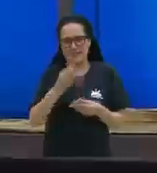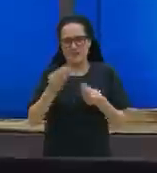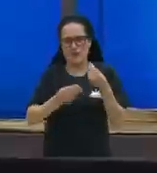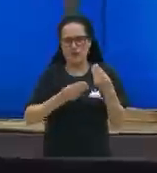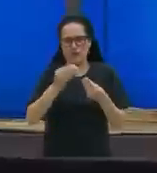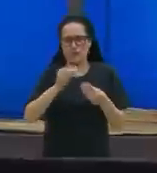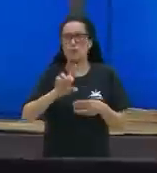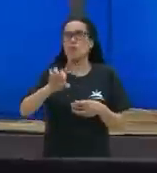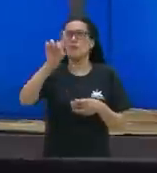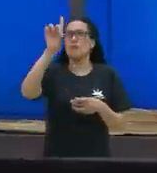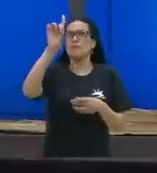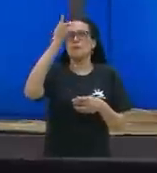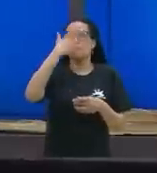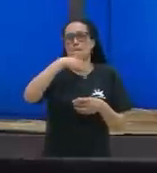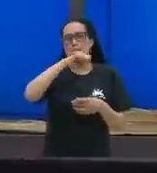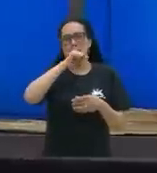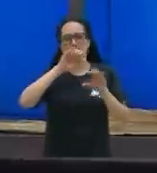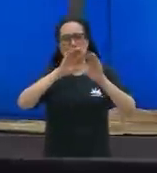ama.